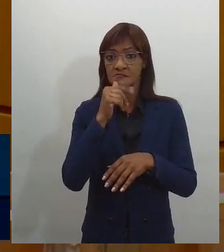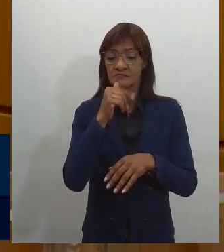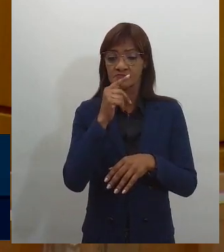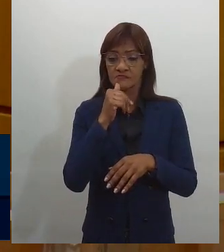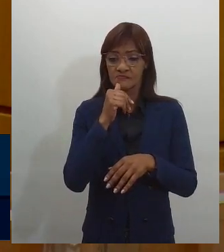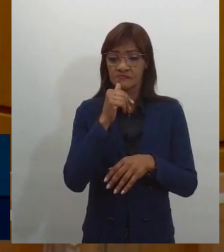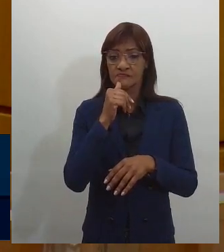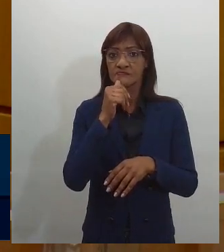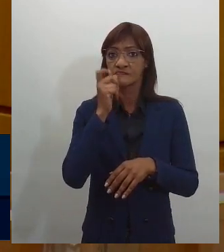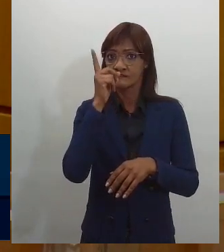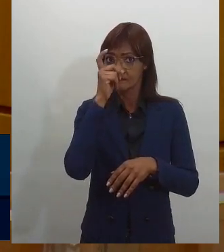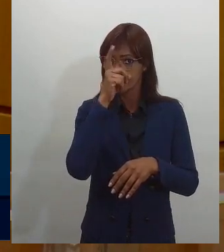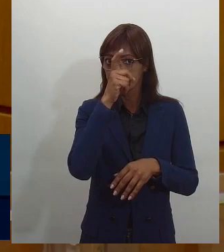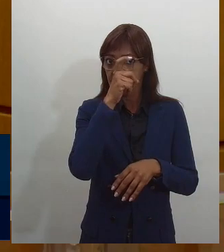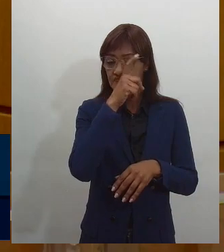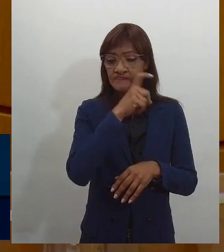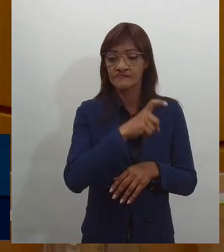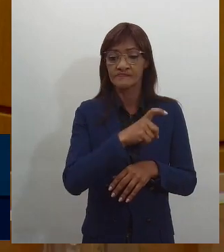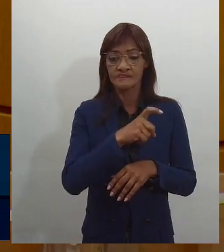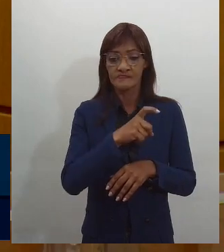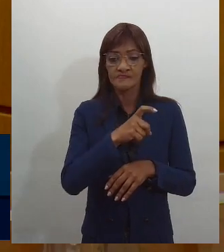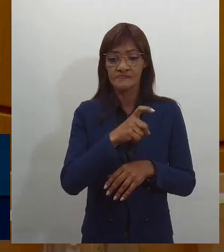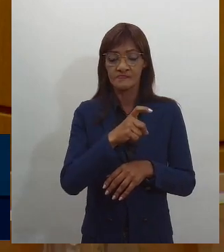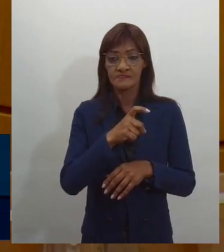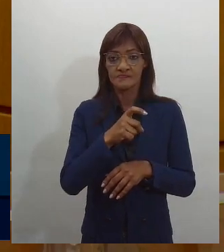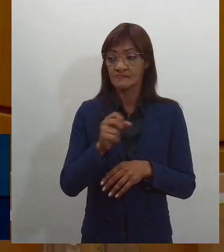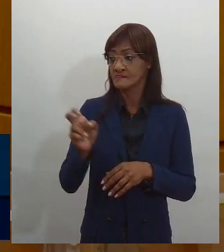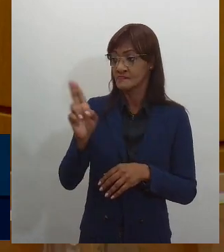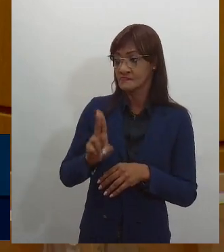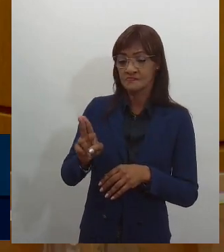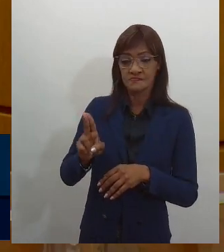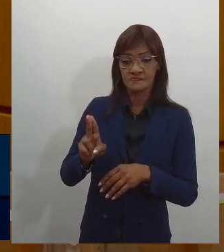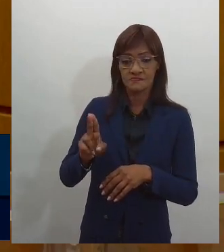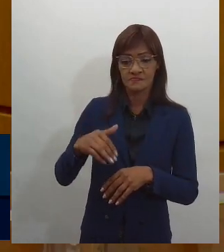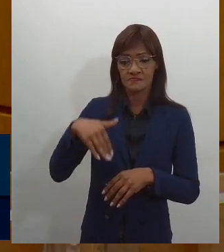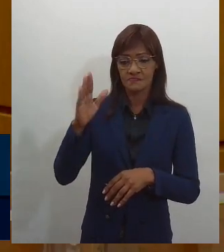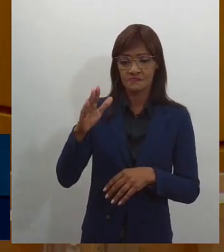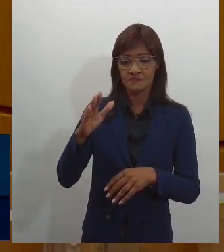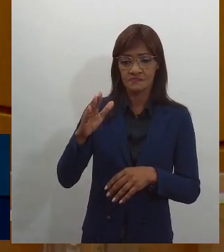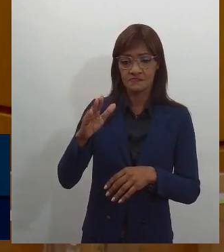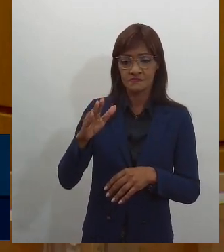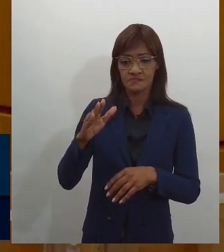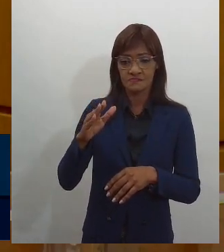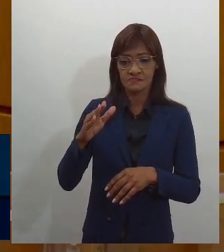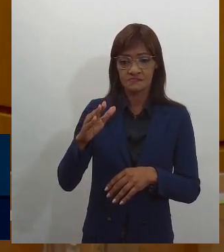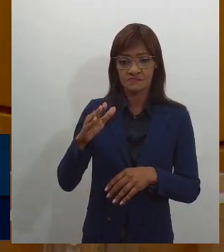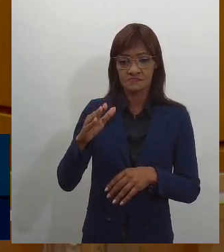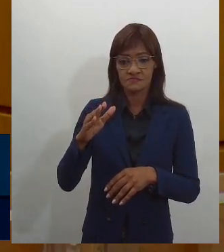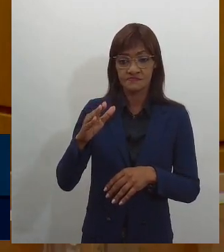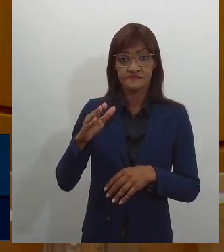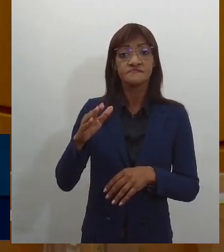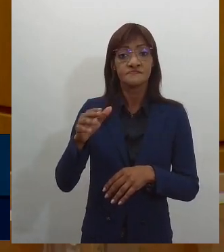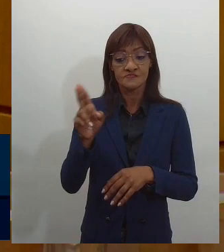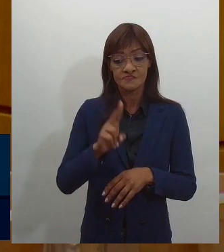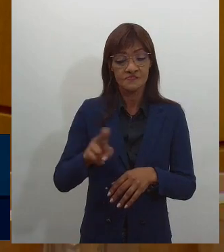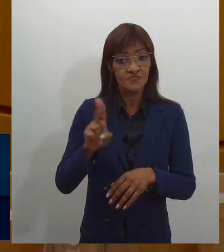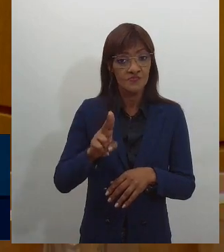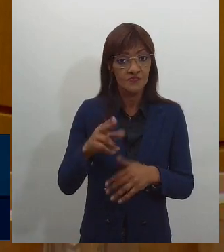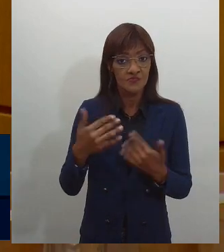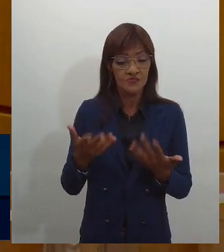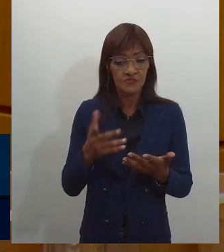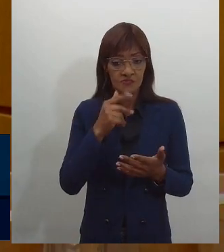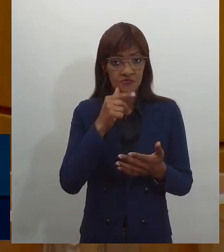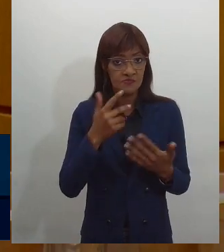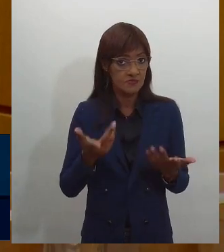é a utilização da água que aumenta nesse período, o consumo aumenta. Nós temos, por exemplo, vou dar um exemplo que é